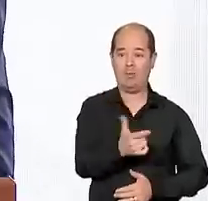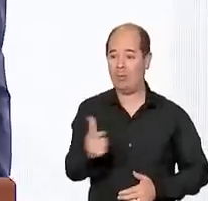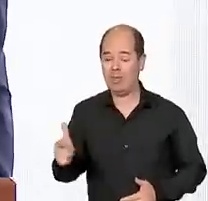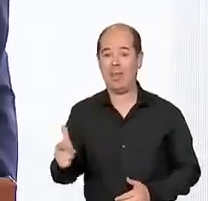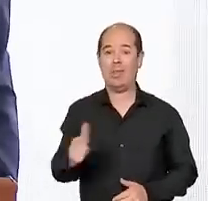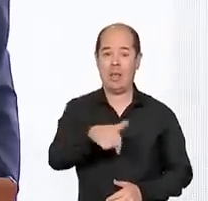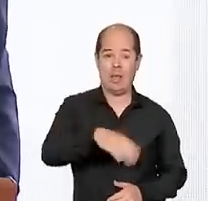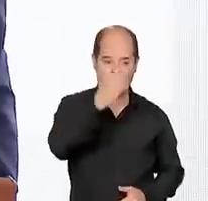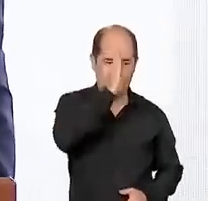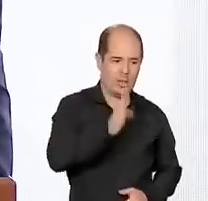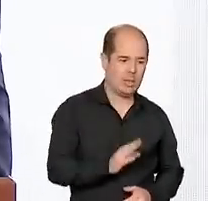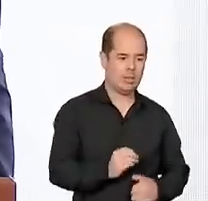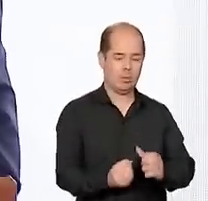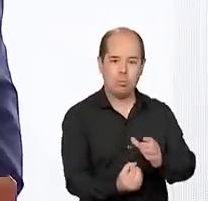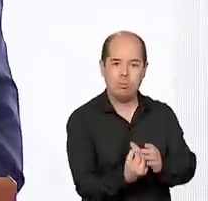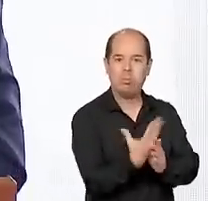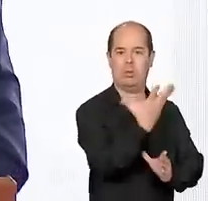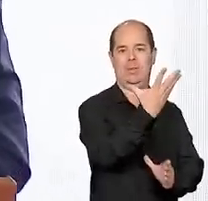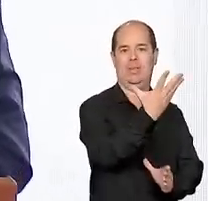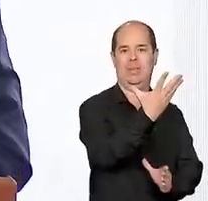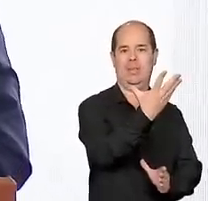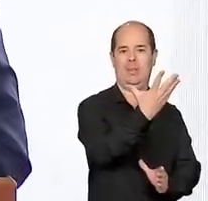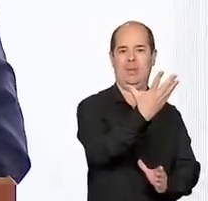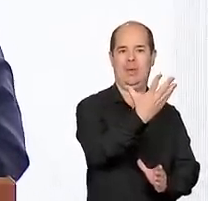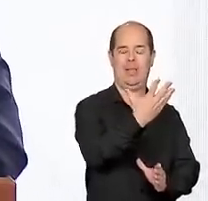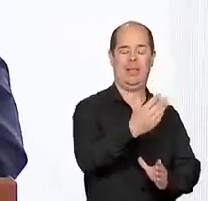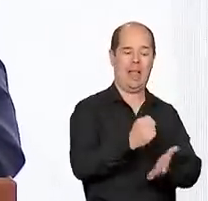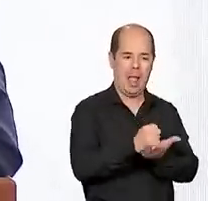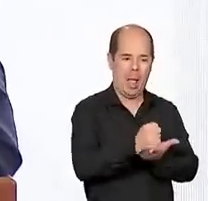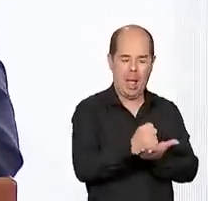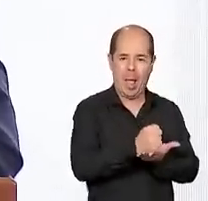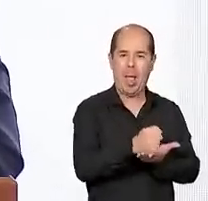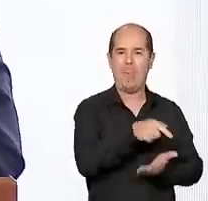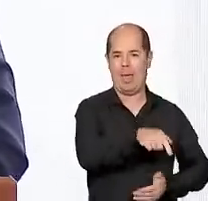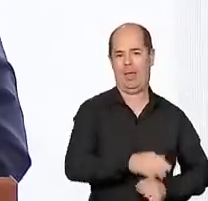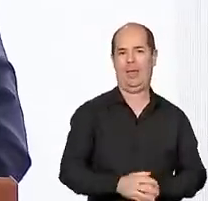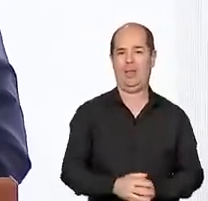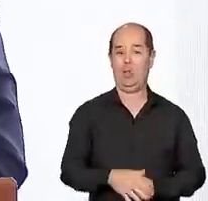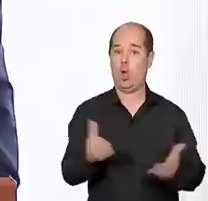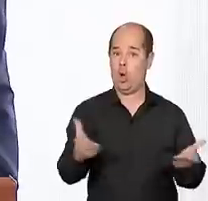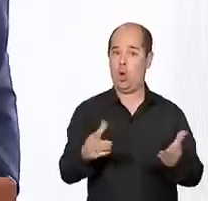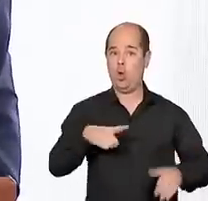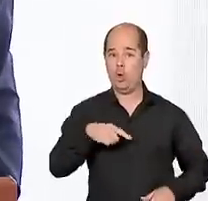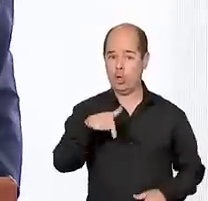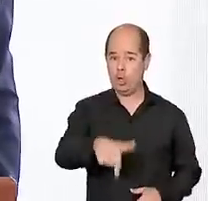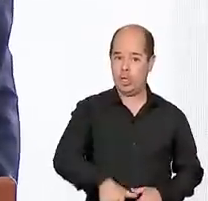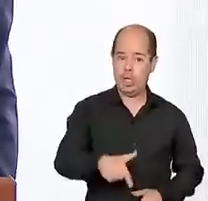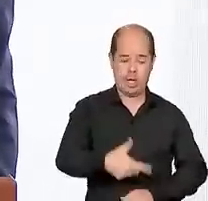temos um dos melhores sistemas de vacinação do mundo, o programa